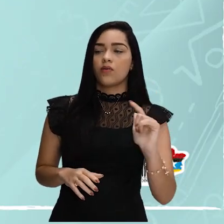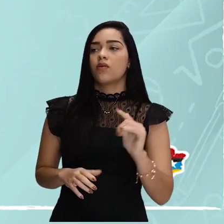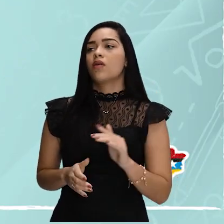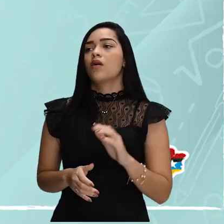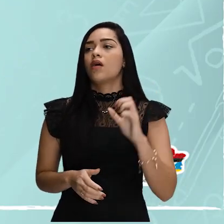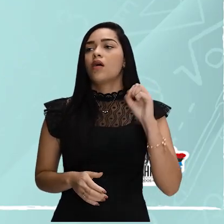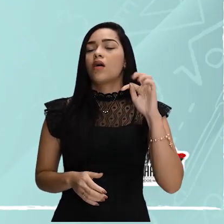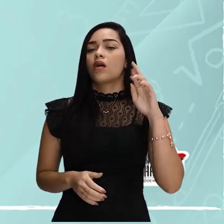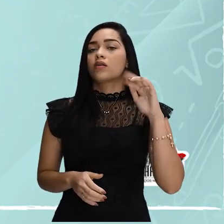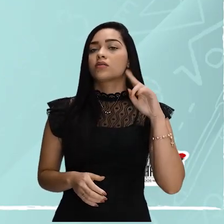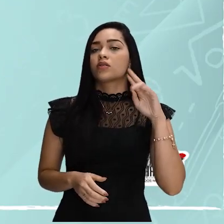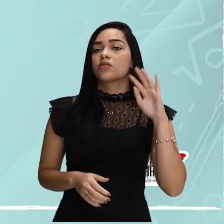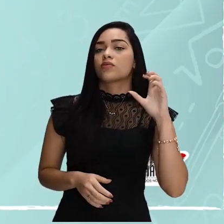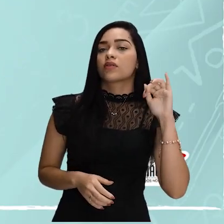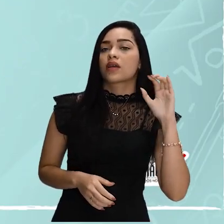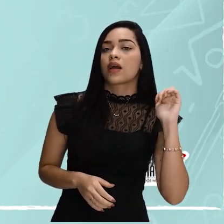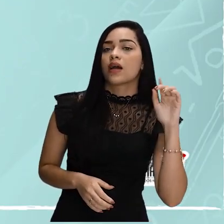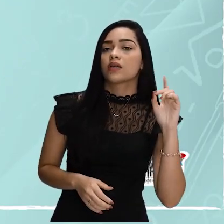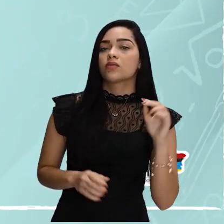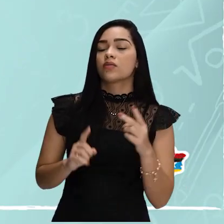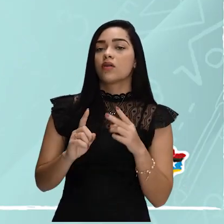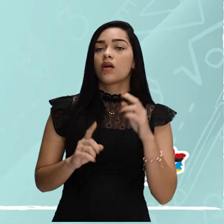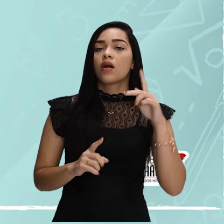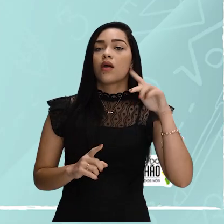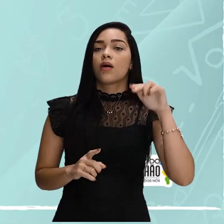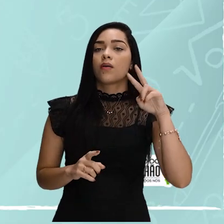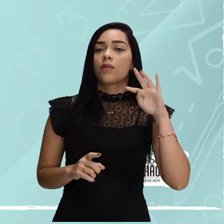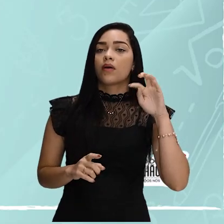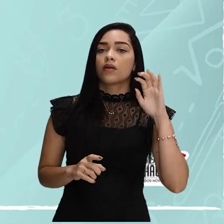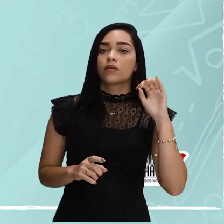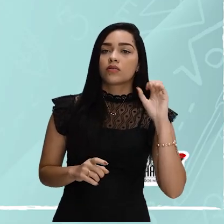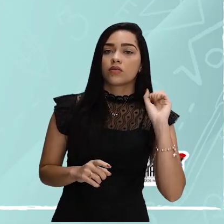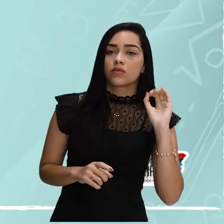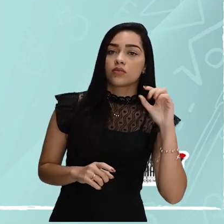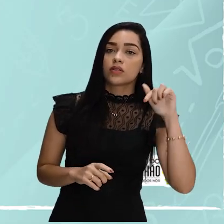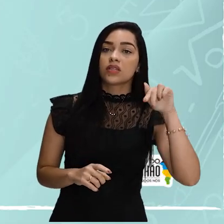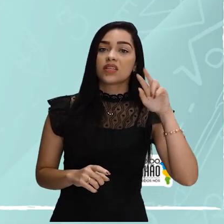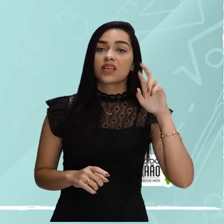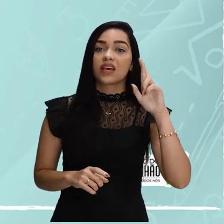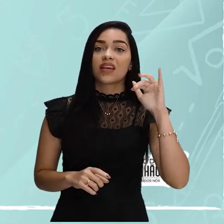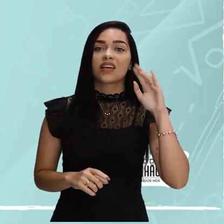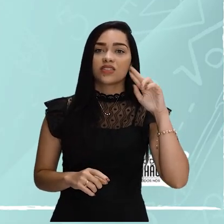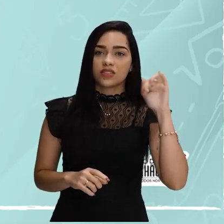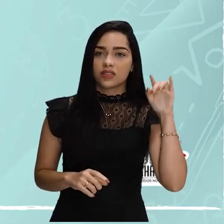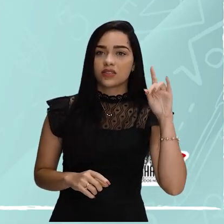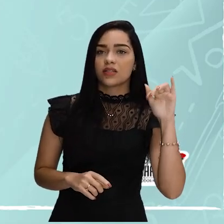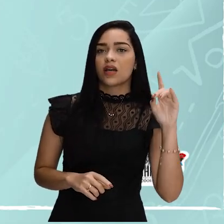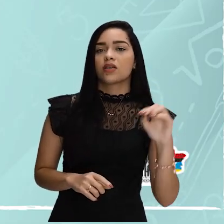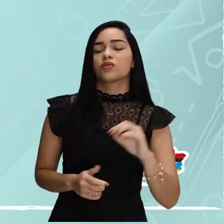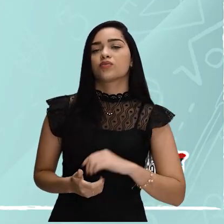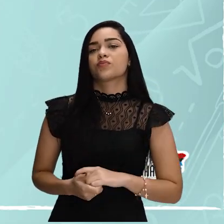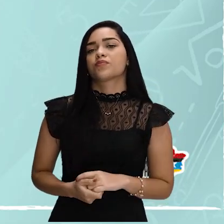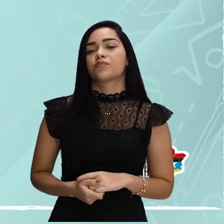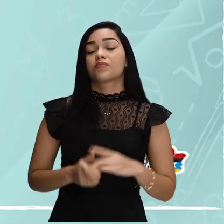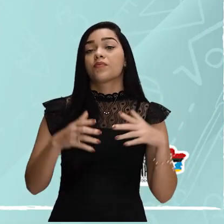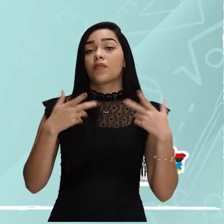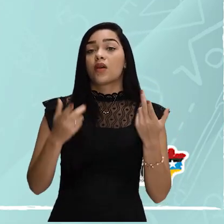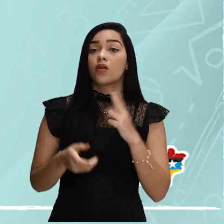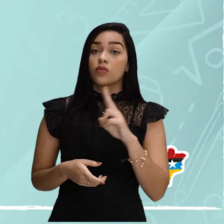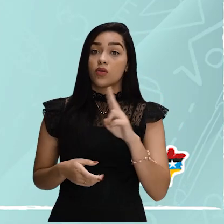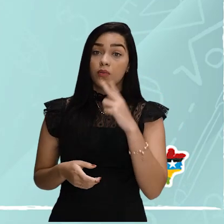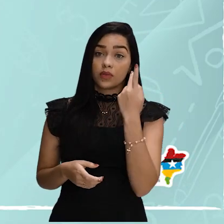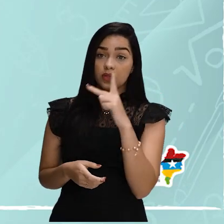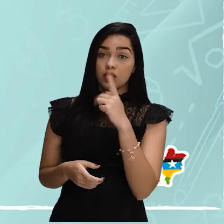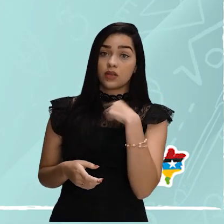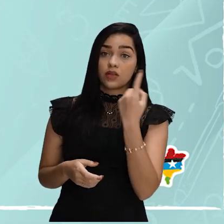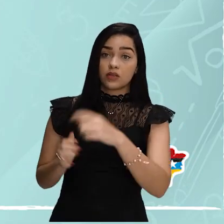estratificado, pavimentoso e queratinizado. Ok, pessoal? Então, esse aí é o nome